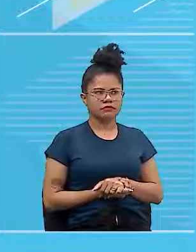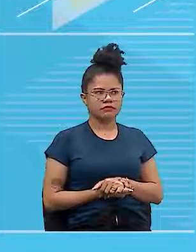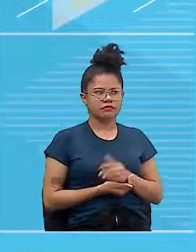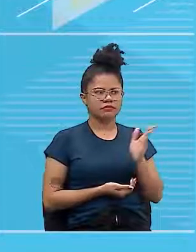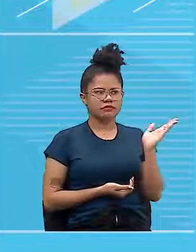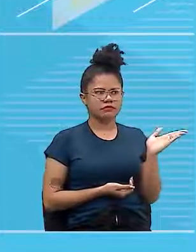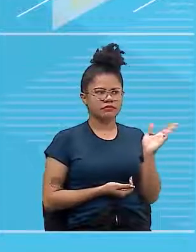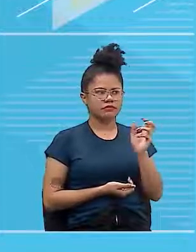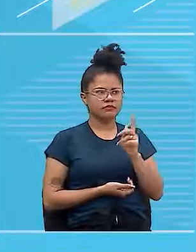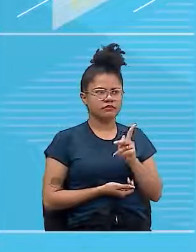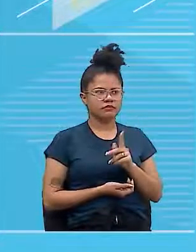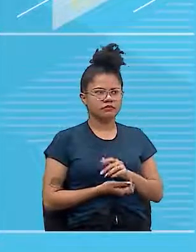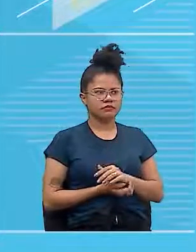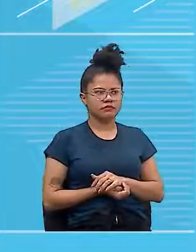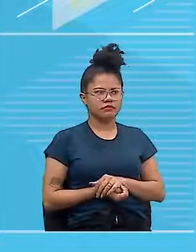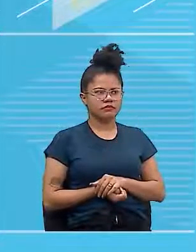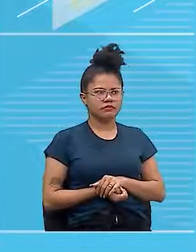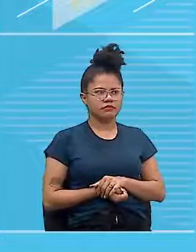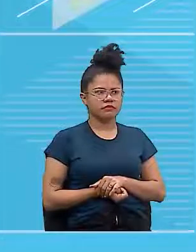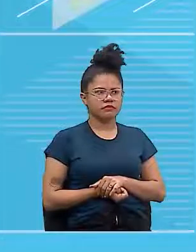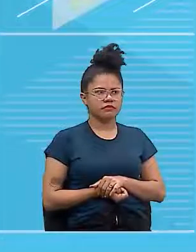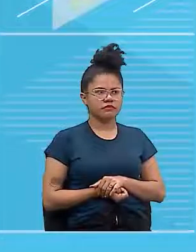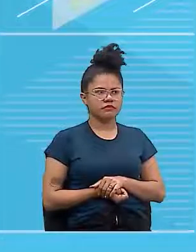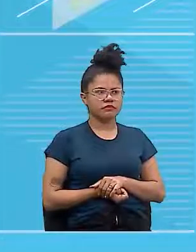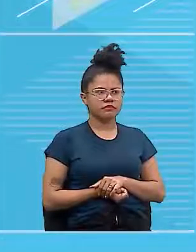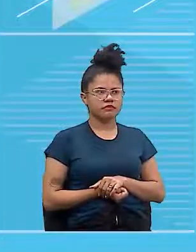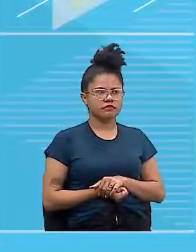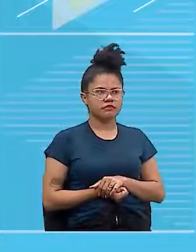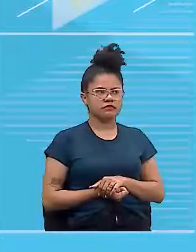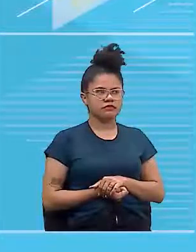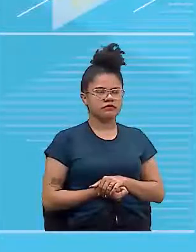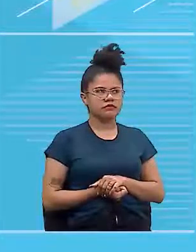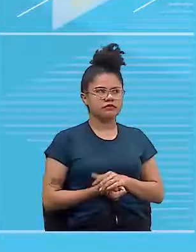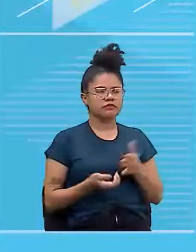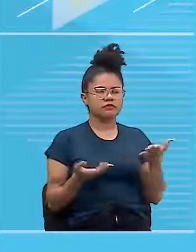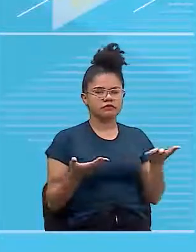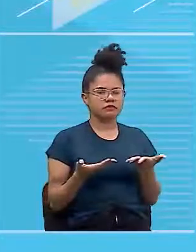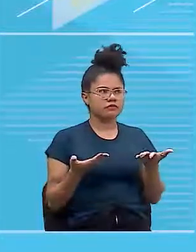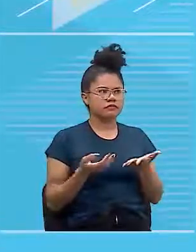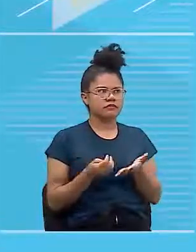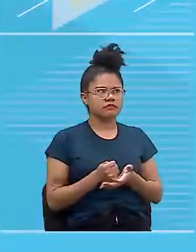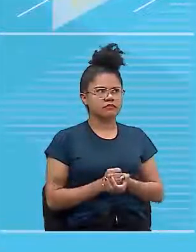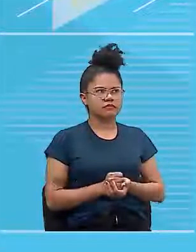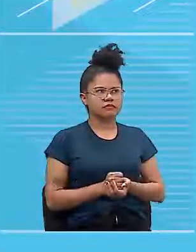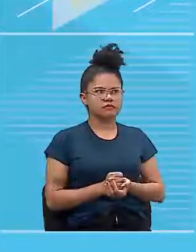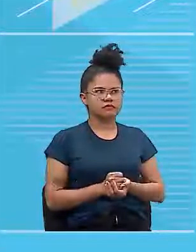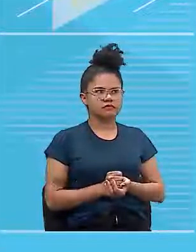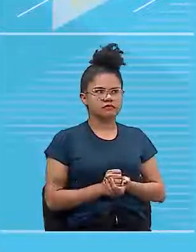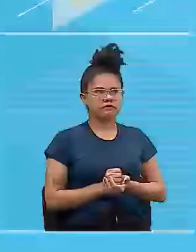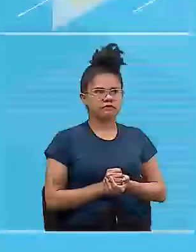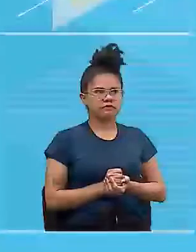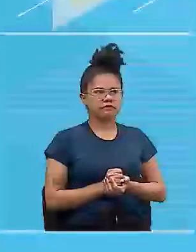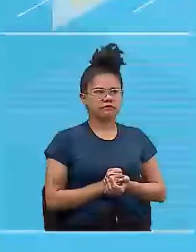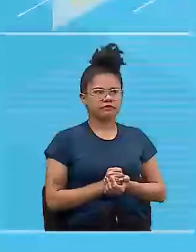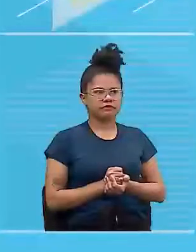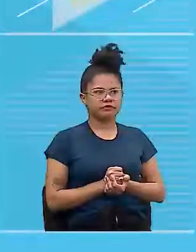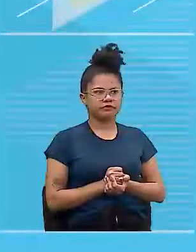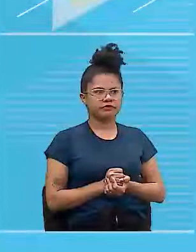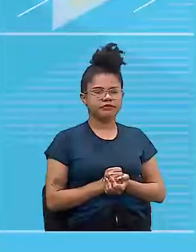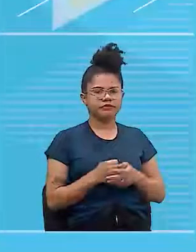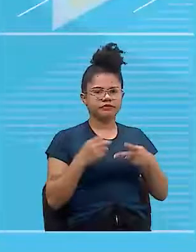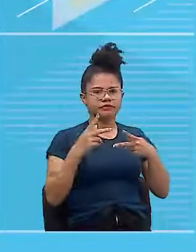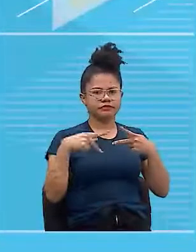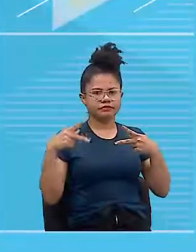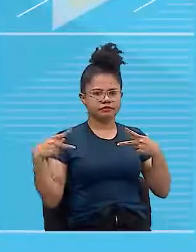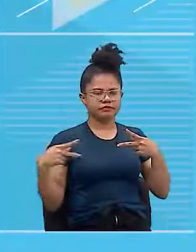é perfeito e agora para as massas da sopa para as massas